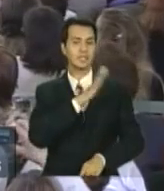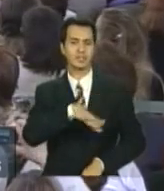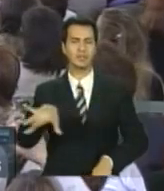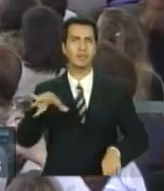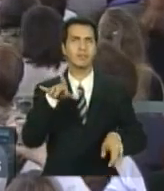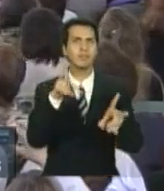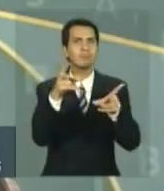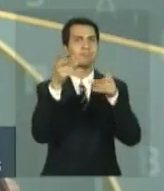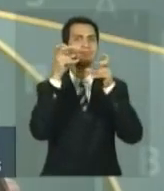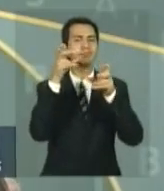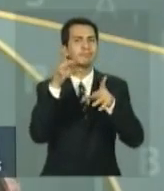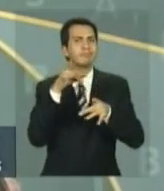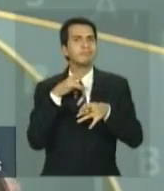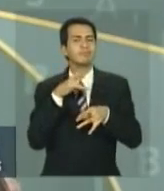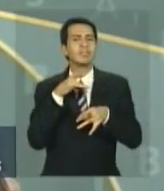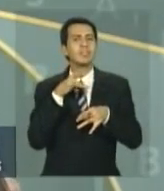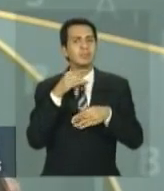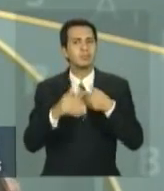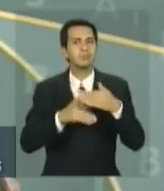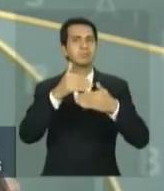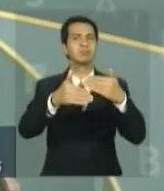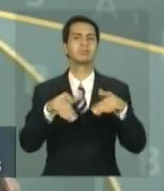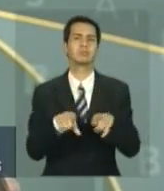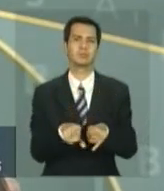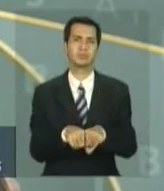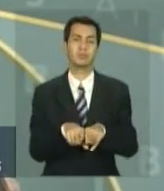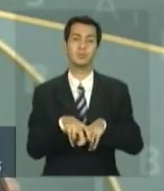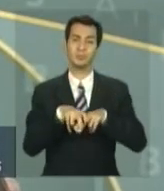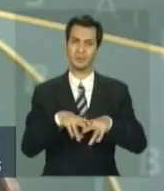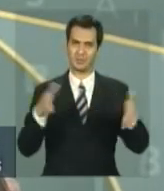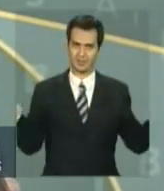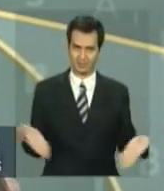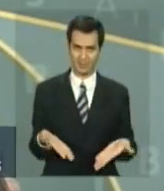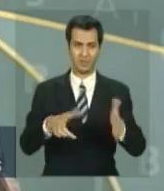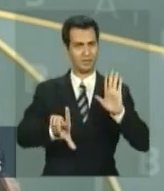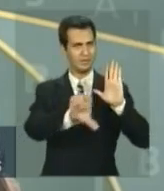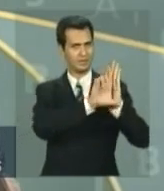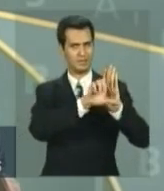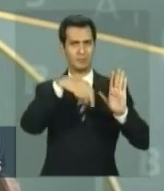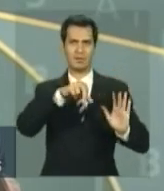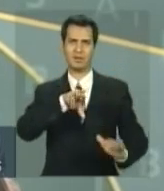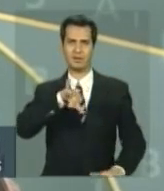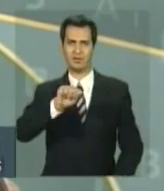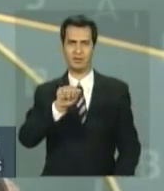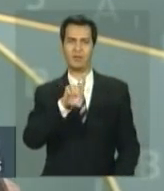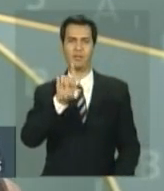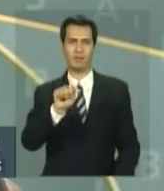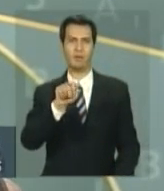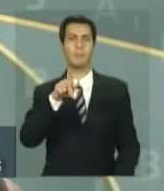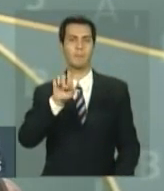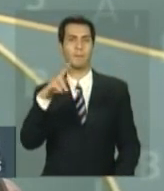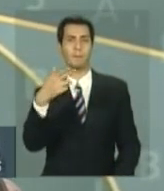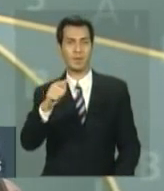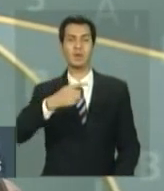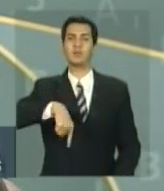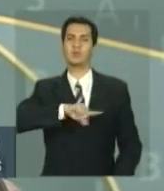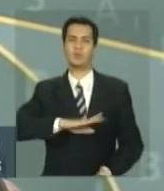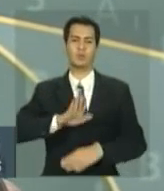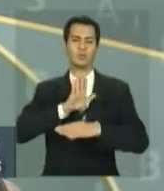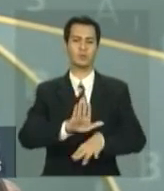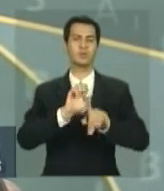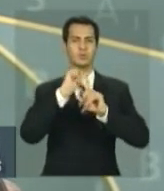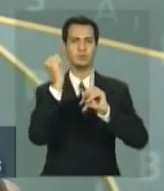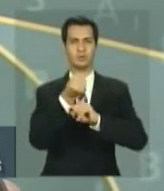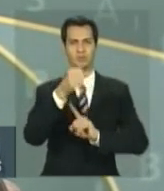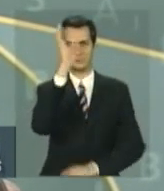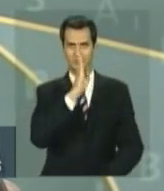Com esta lei, portanto, nós estamos construindo o futuro da sociedade brasileira. Eu considero